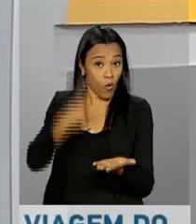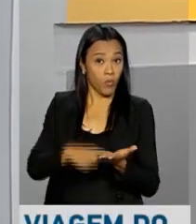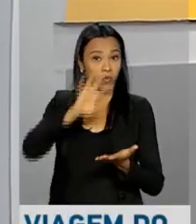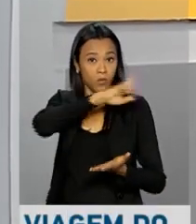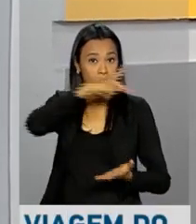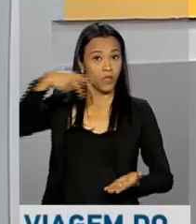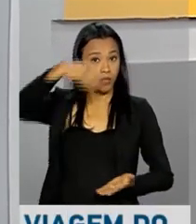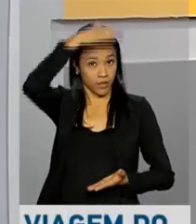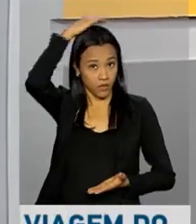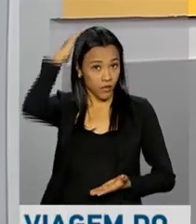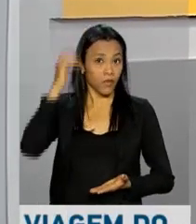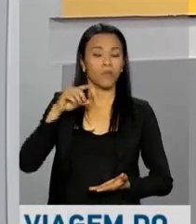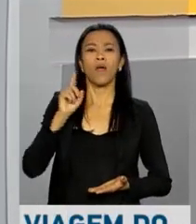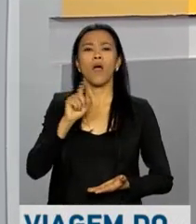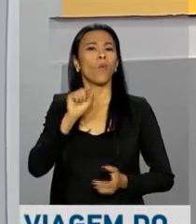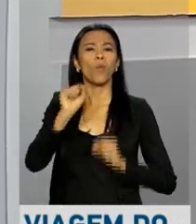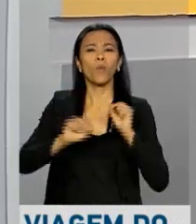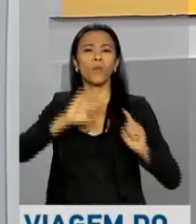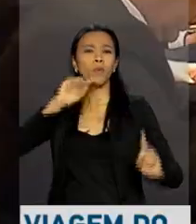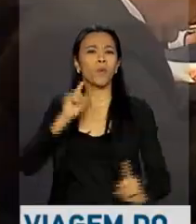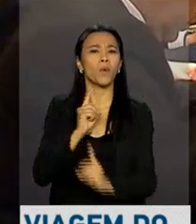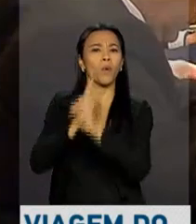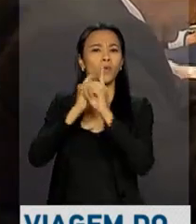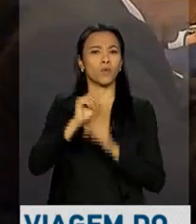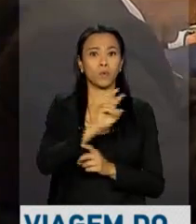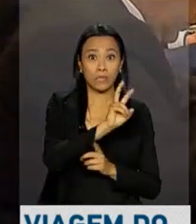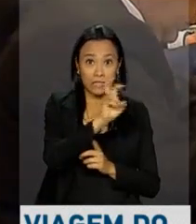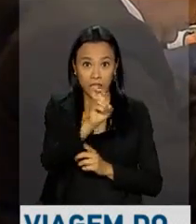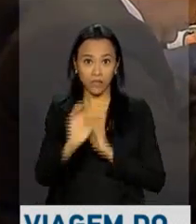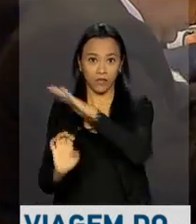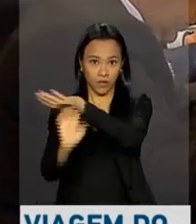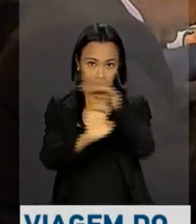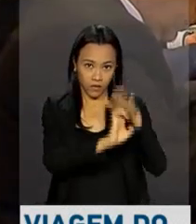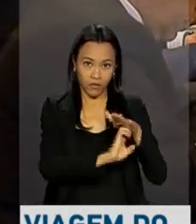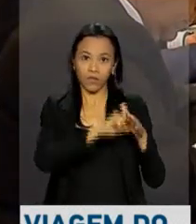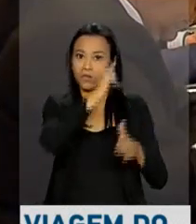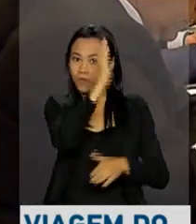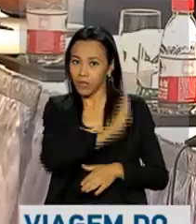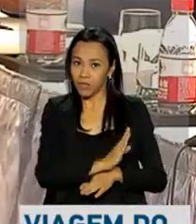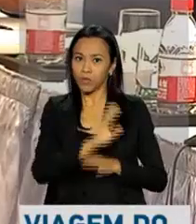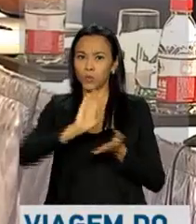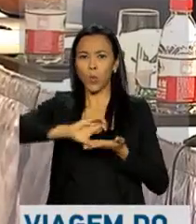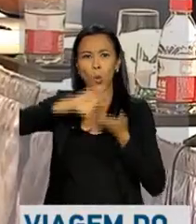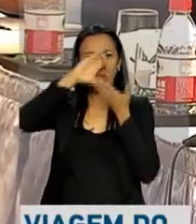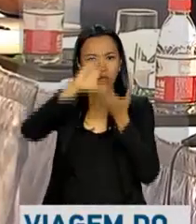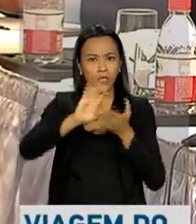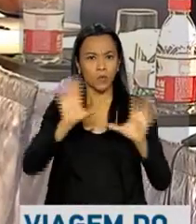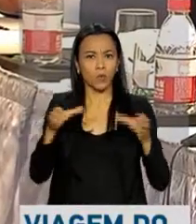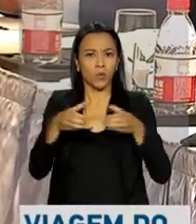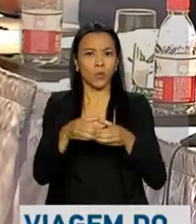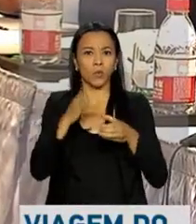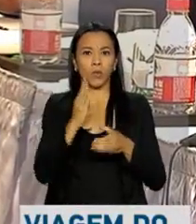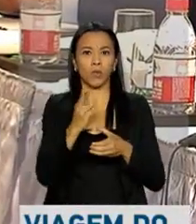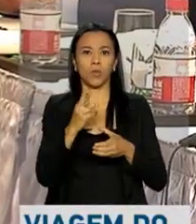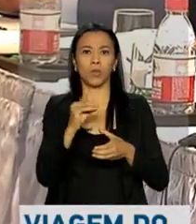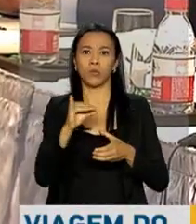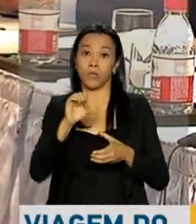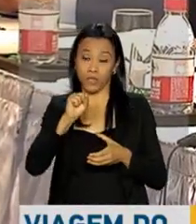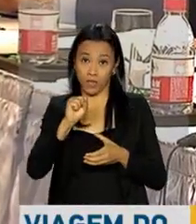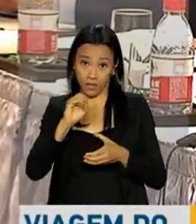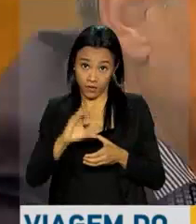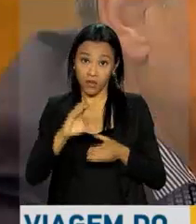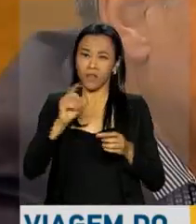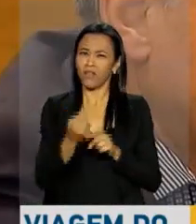do presidente Michel Temer foi um encontro com os 5 empresários brasileiros do Conselho Empresarial do BRICS. Desde 2001,